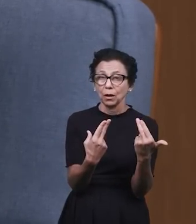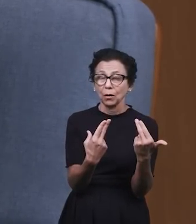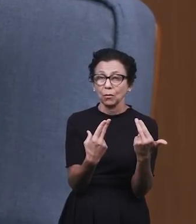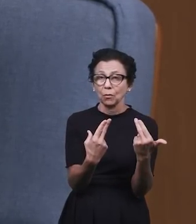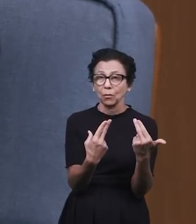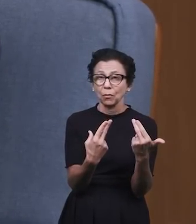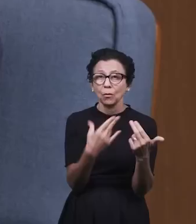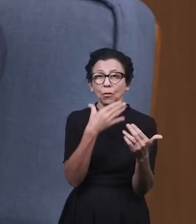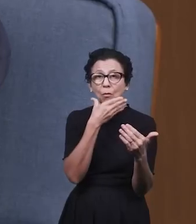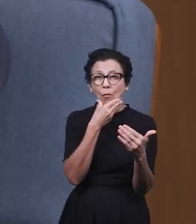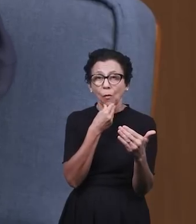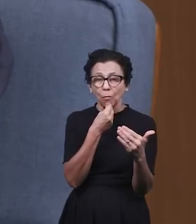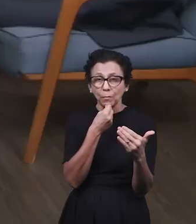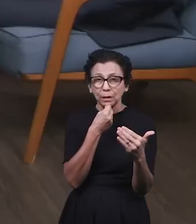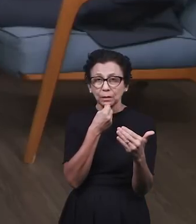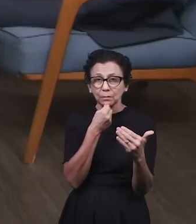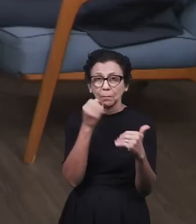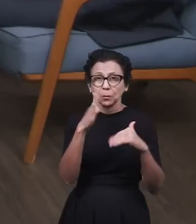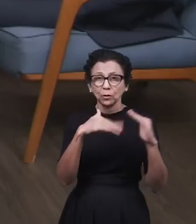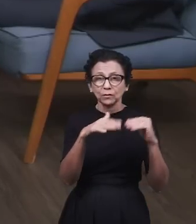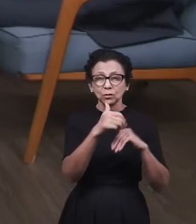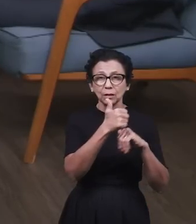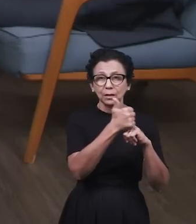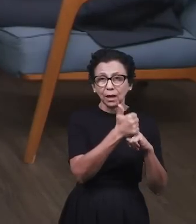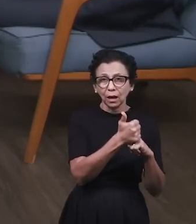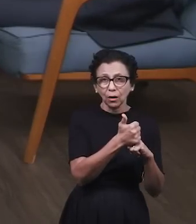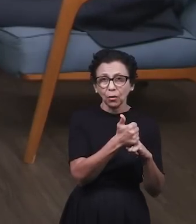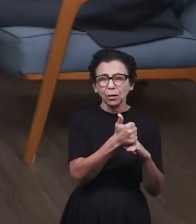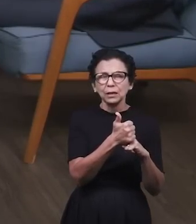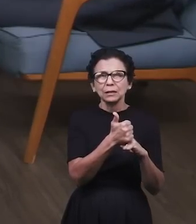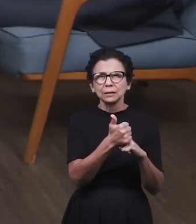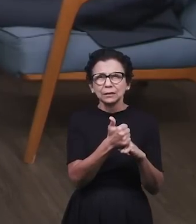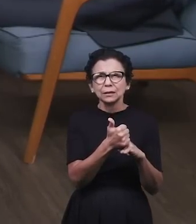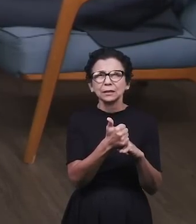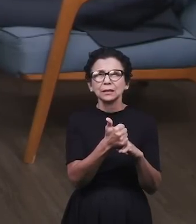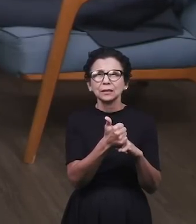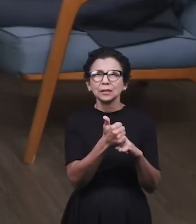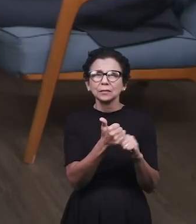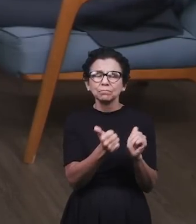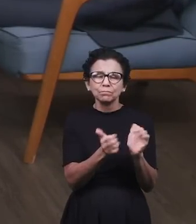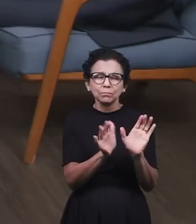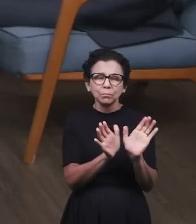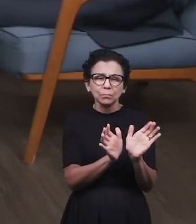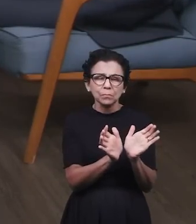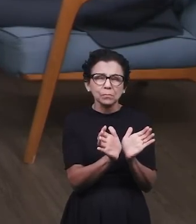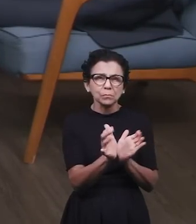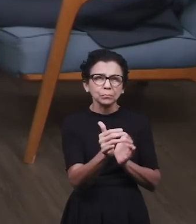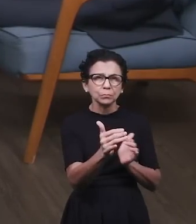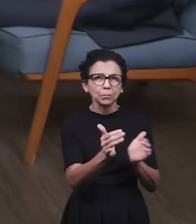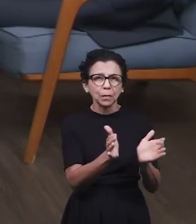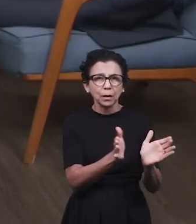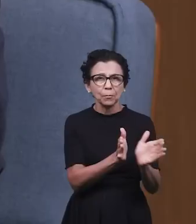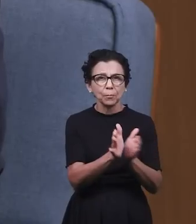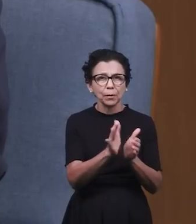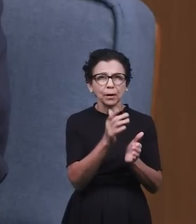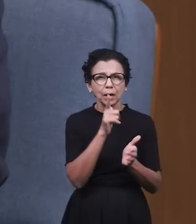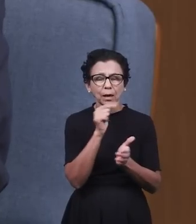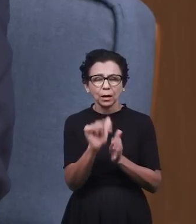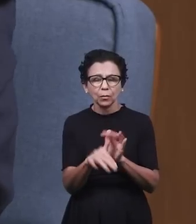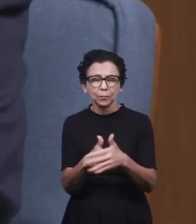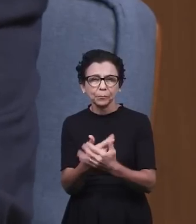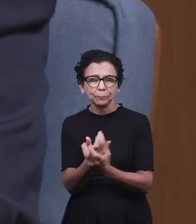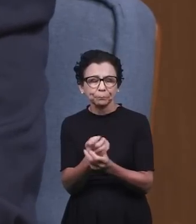com o homem, com você que está conosco. A vontade de Deus não é que nenhum de nós